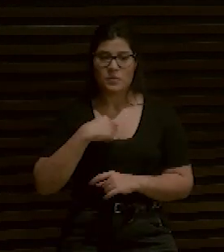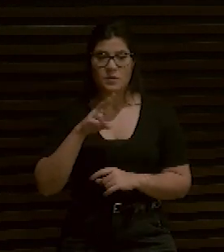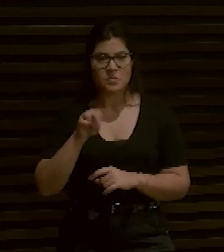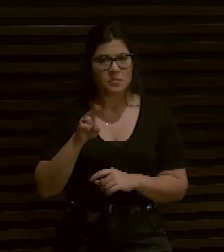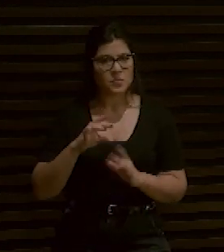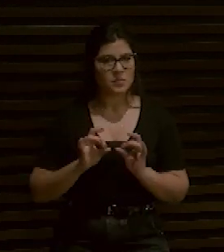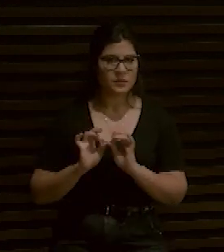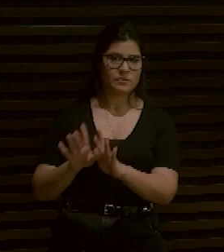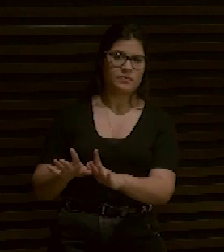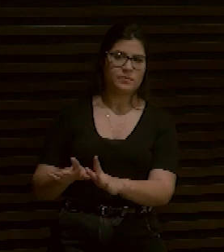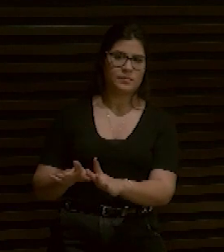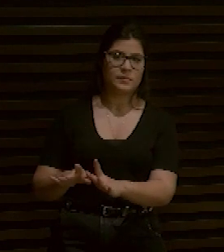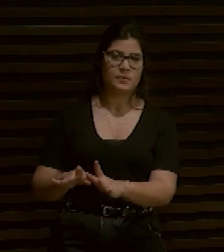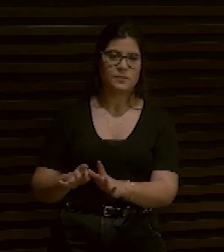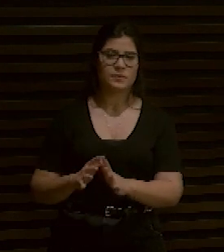fora.